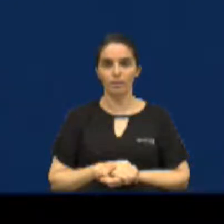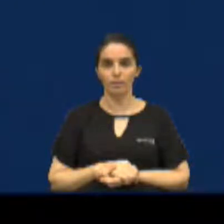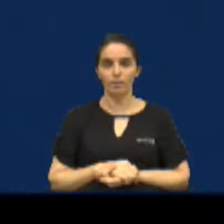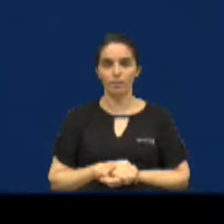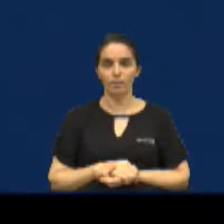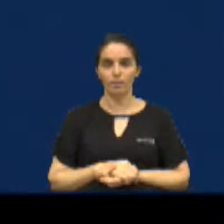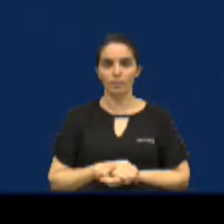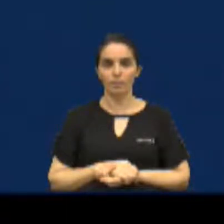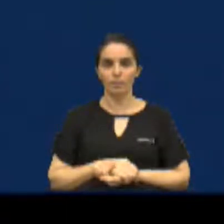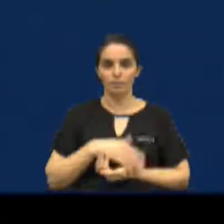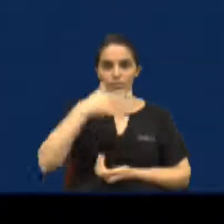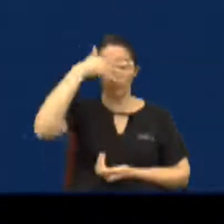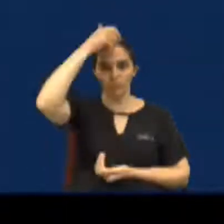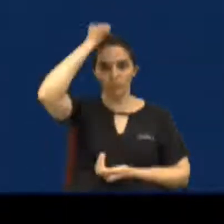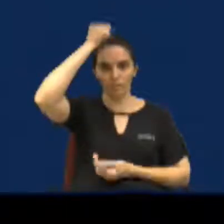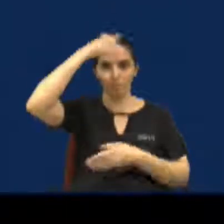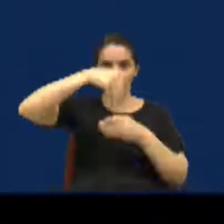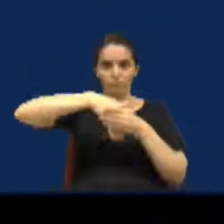Toninho Franco.